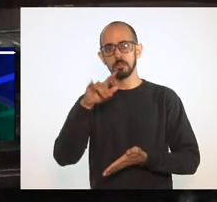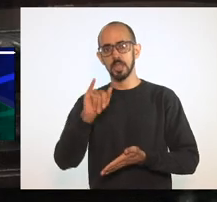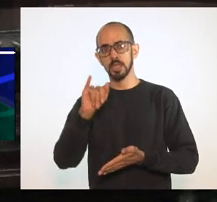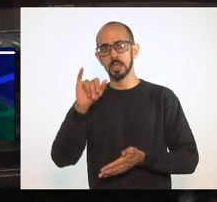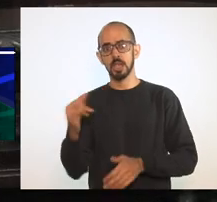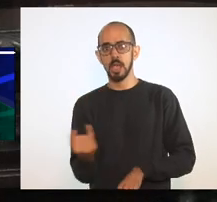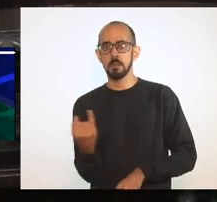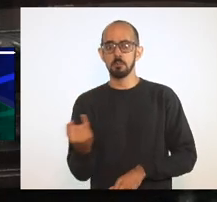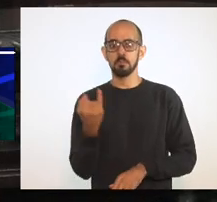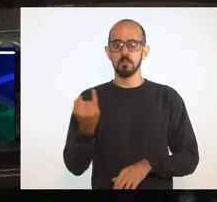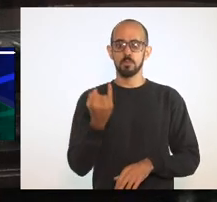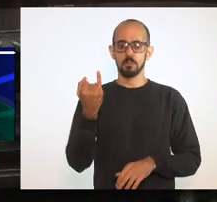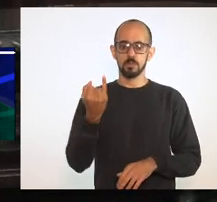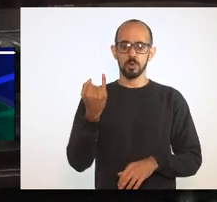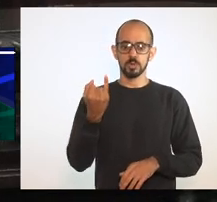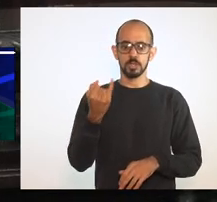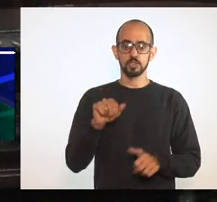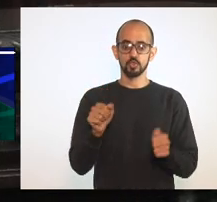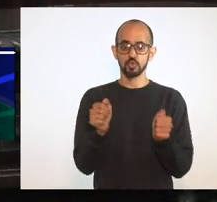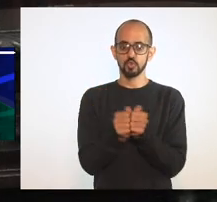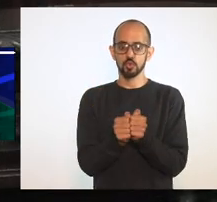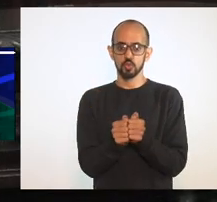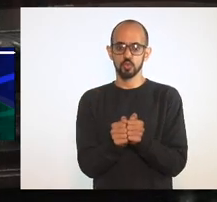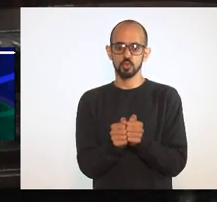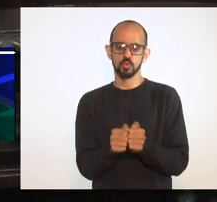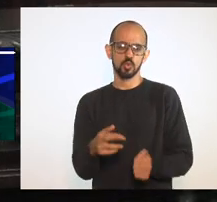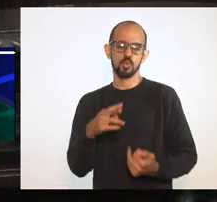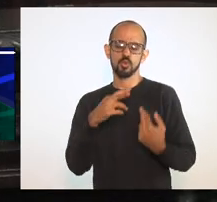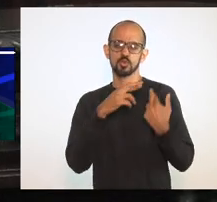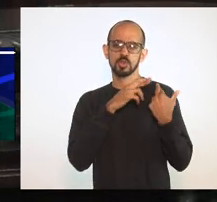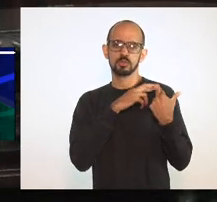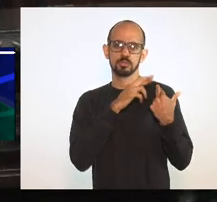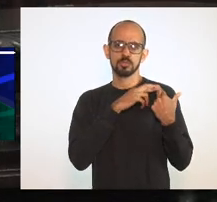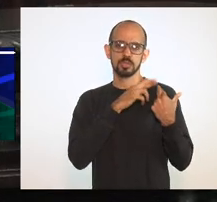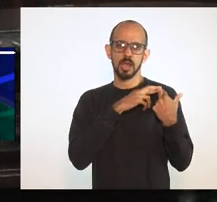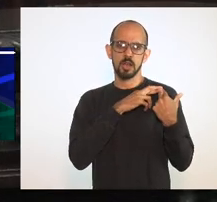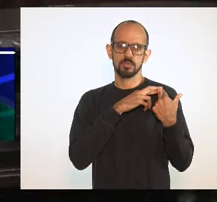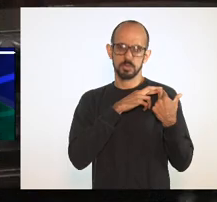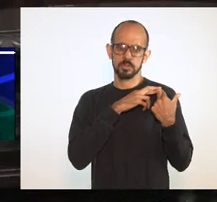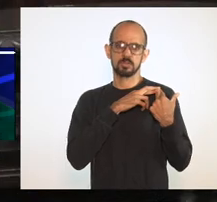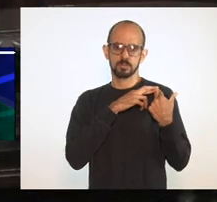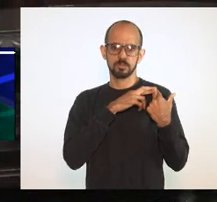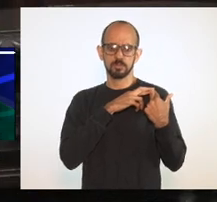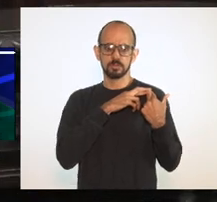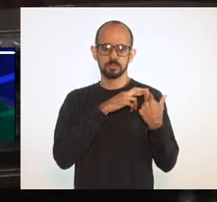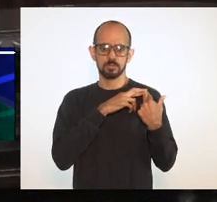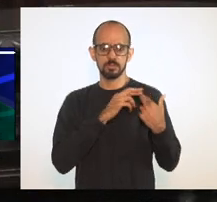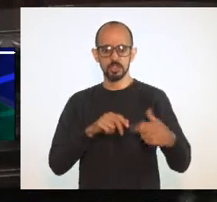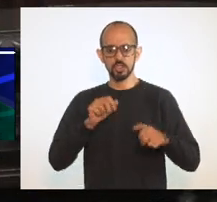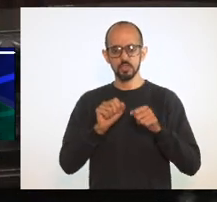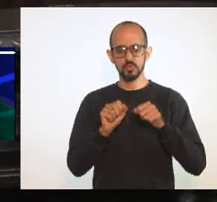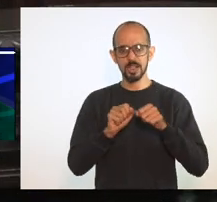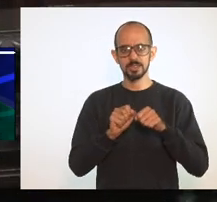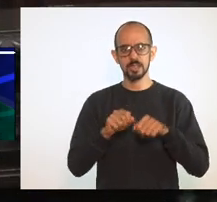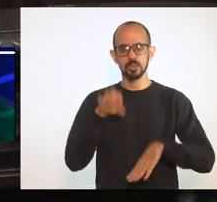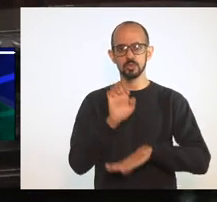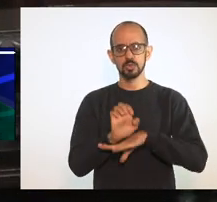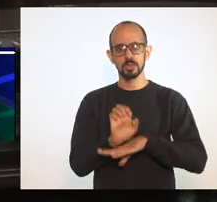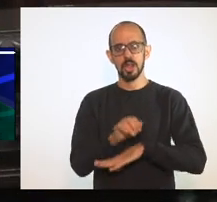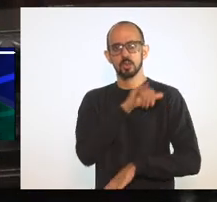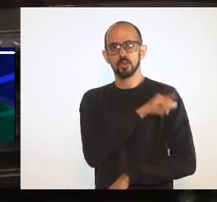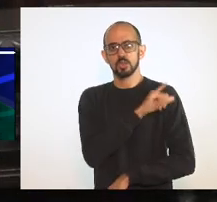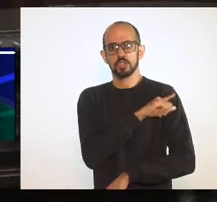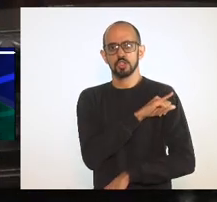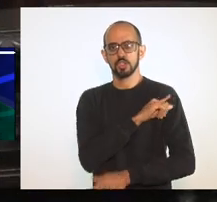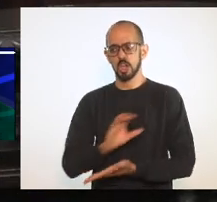com pé no chão, com tranquilidade, com responsabilidade, só fazer valer o direito do Estado do Rio de Janeiro, que é arrecadar